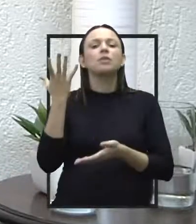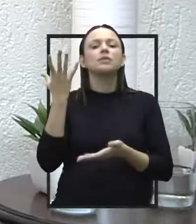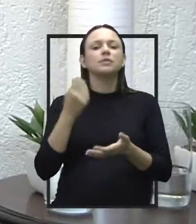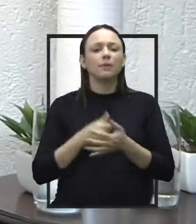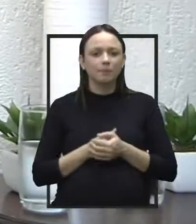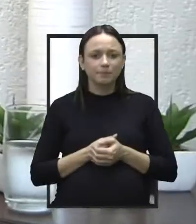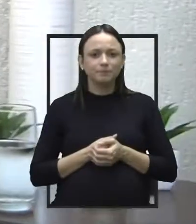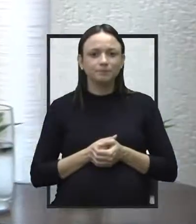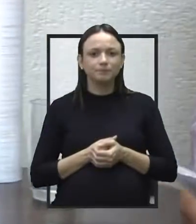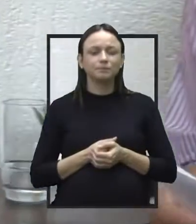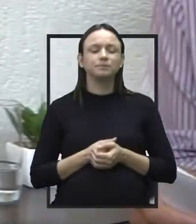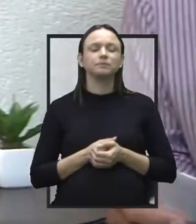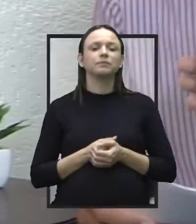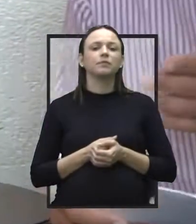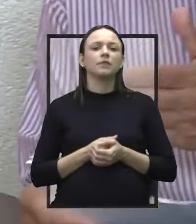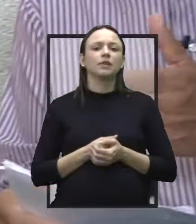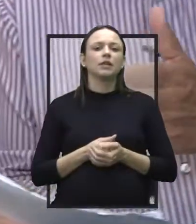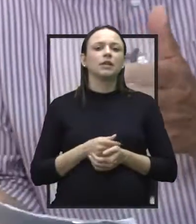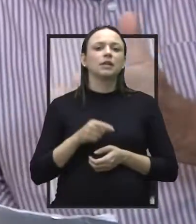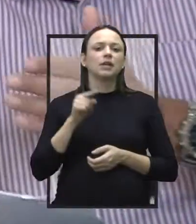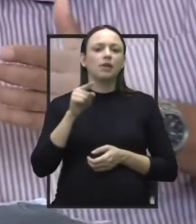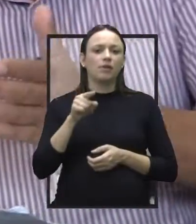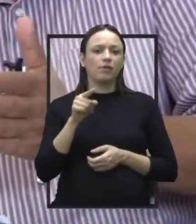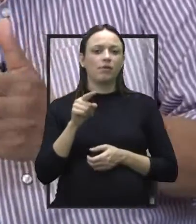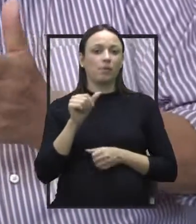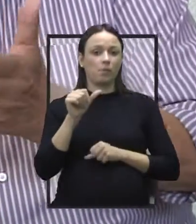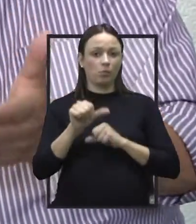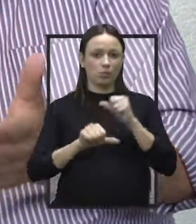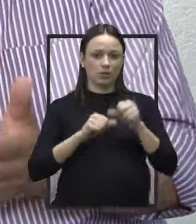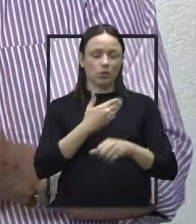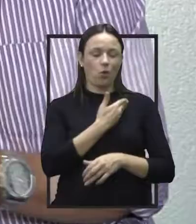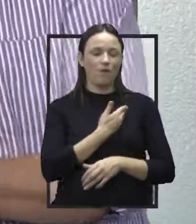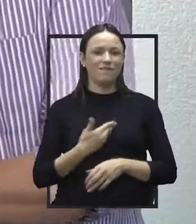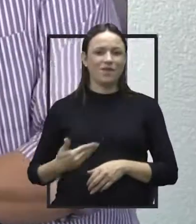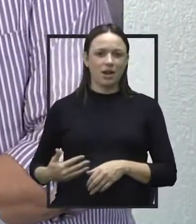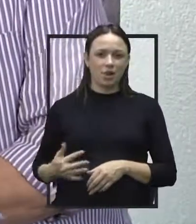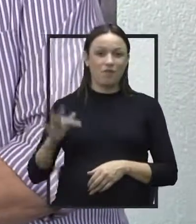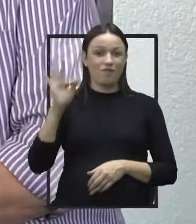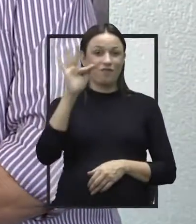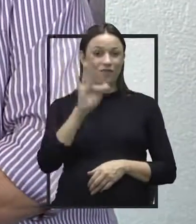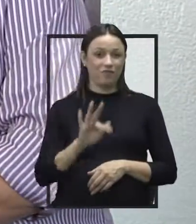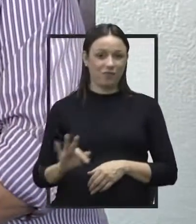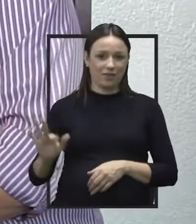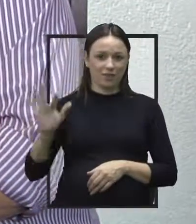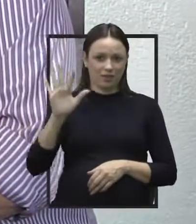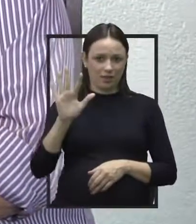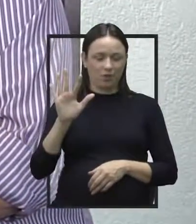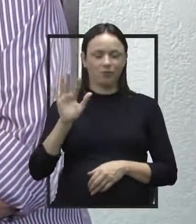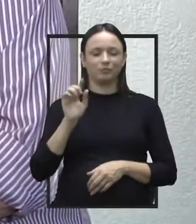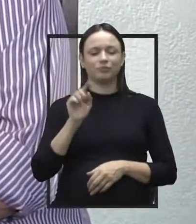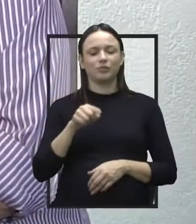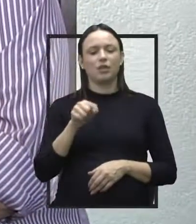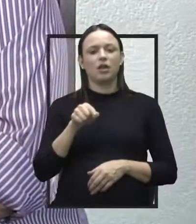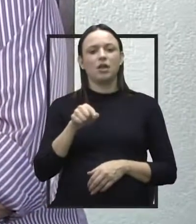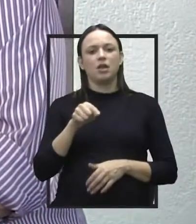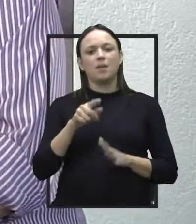papel? A mudança de governo federal, esse projeto,